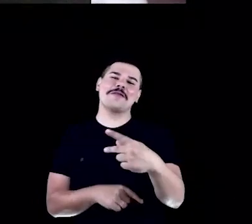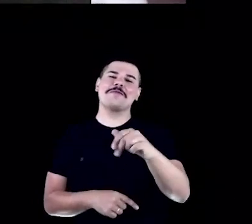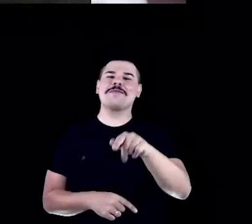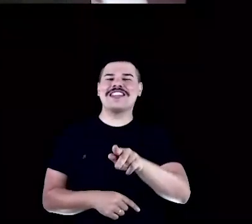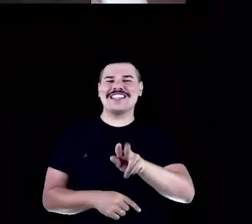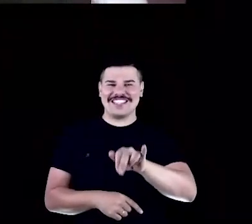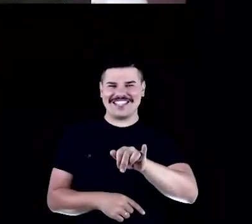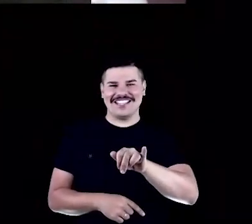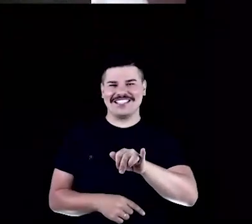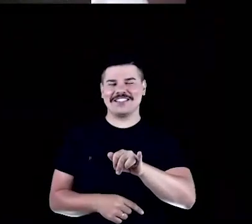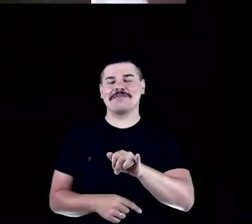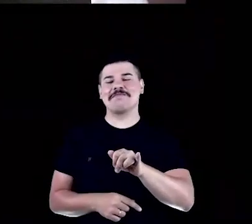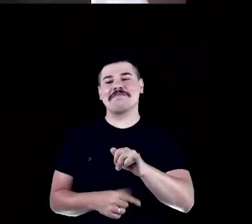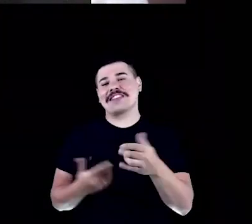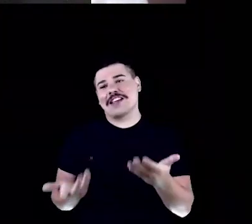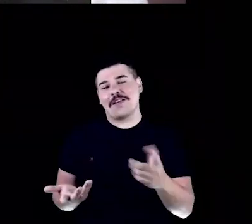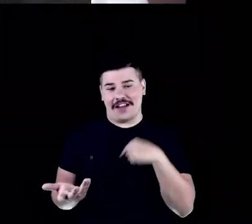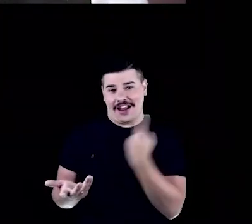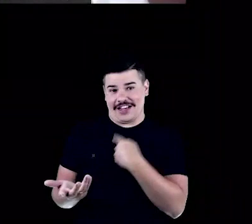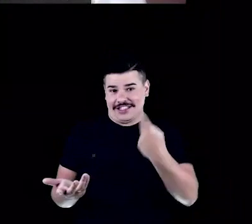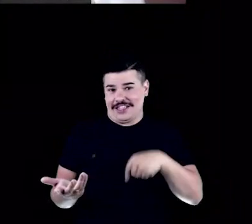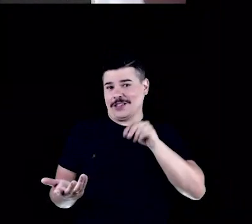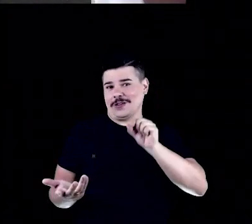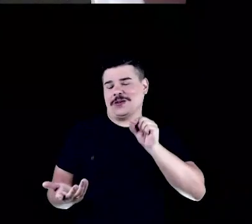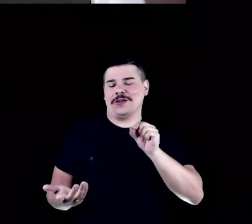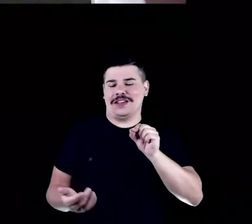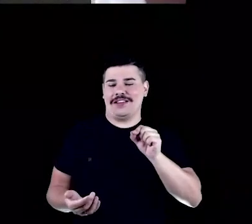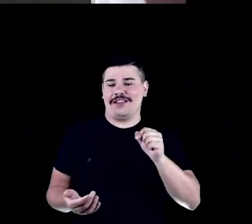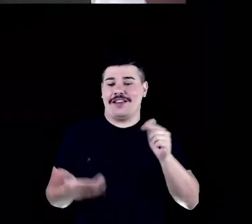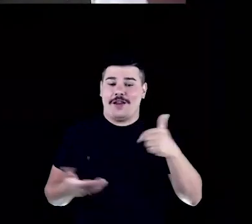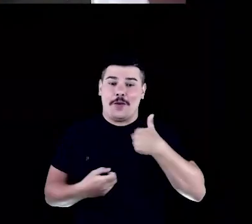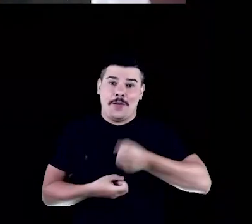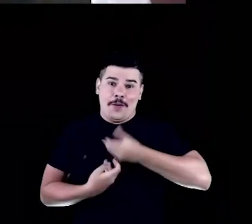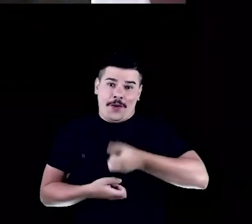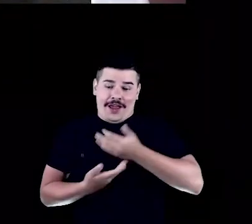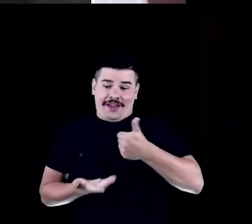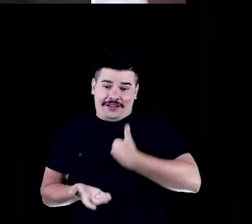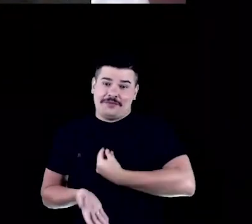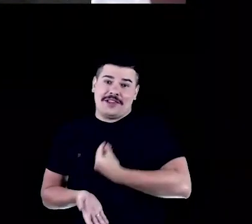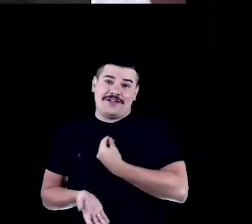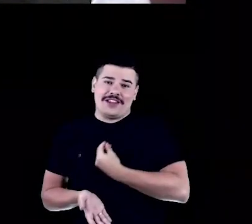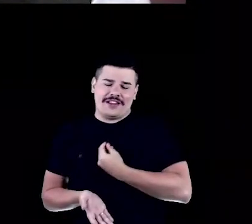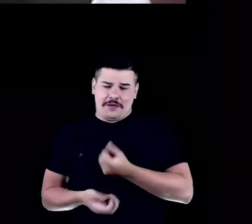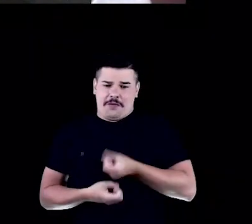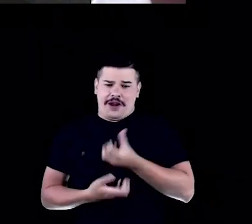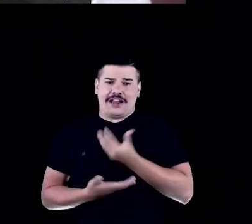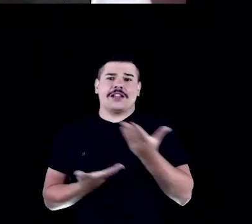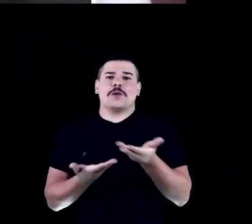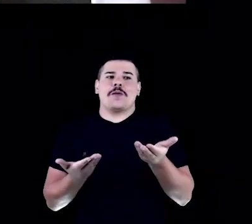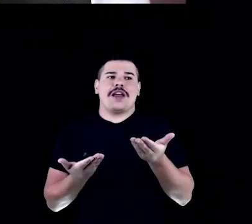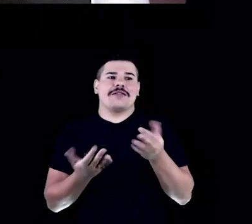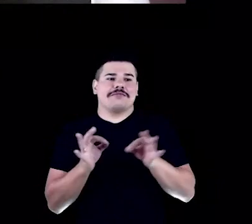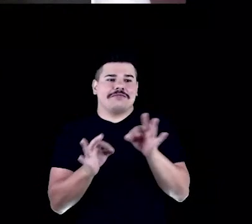do Pequi. E a gente. Eu me vi como poeta, e poeta